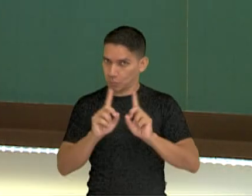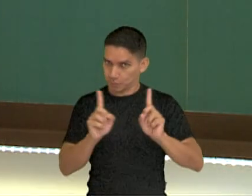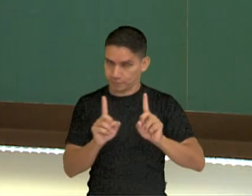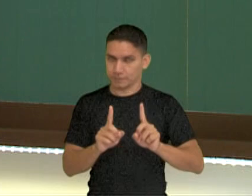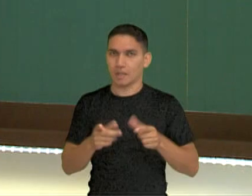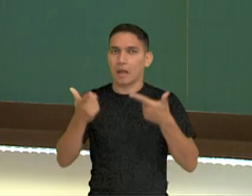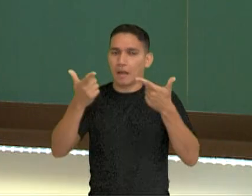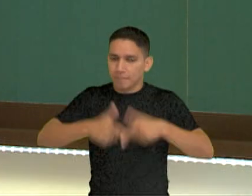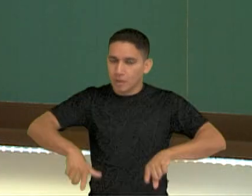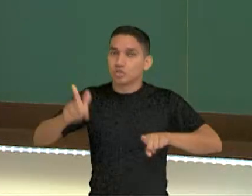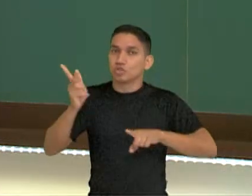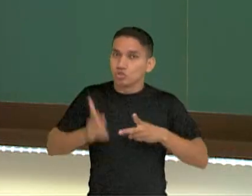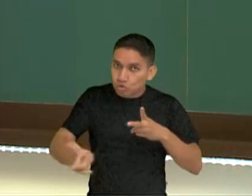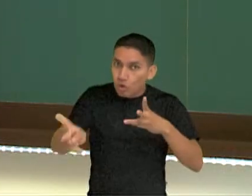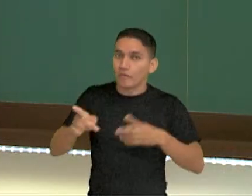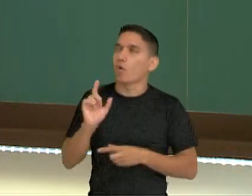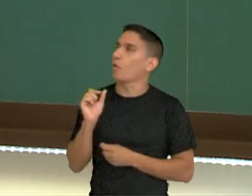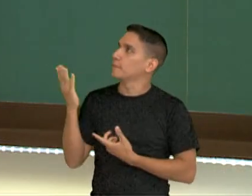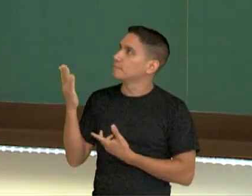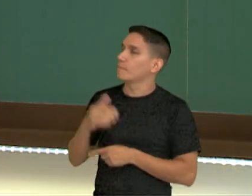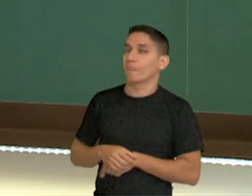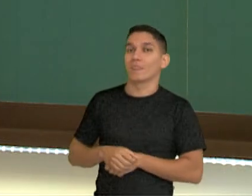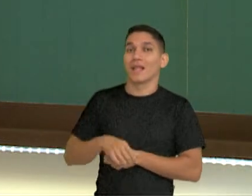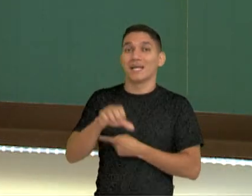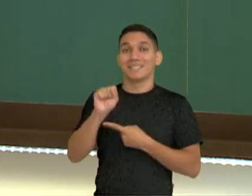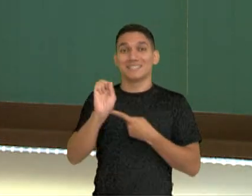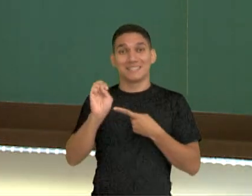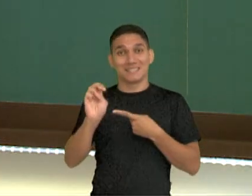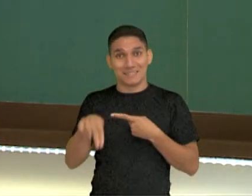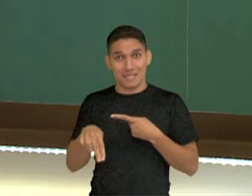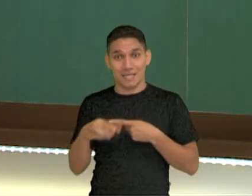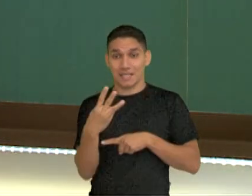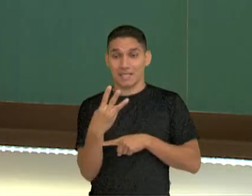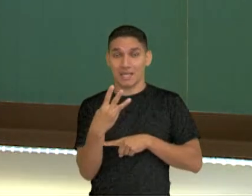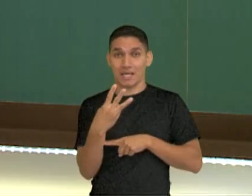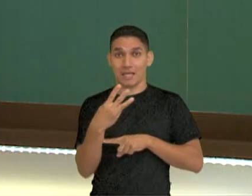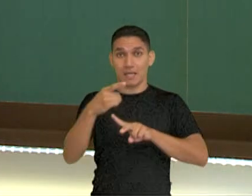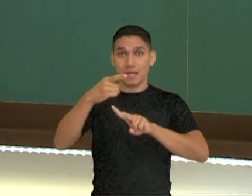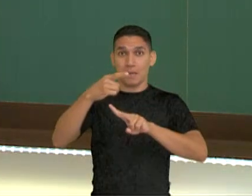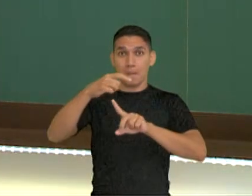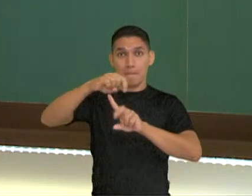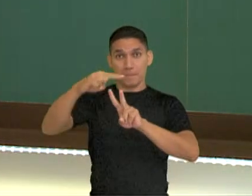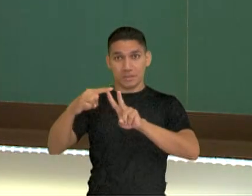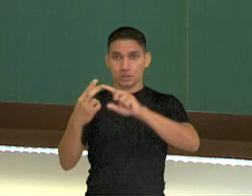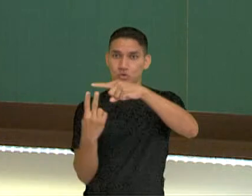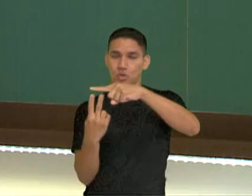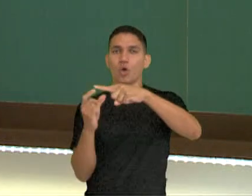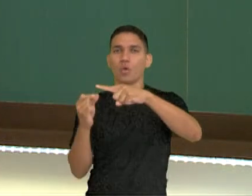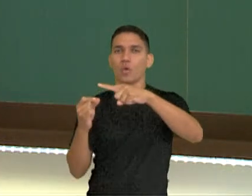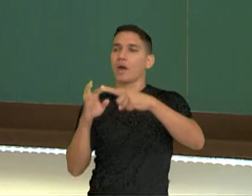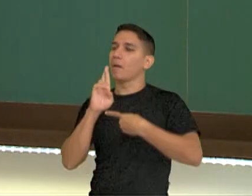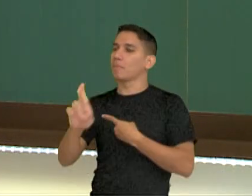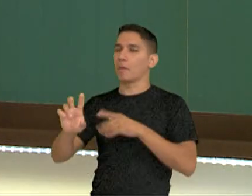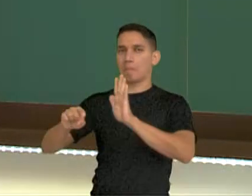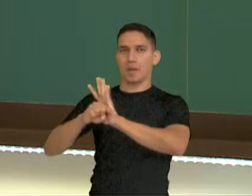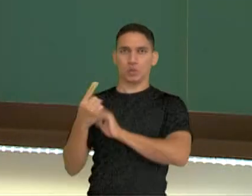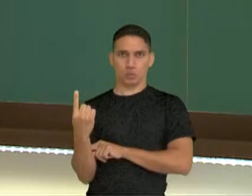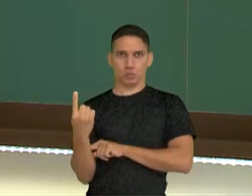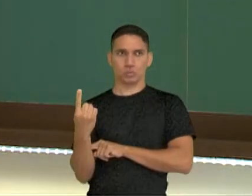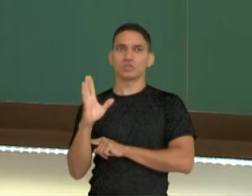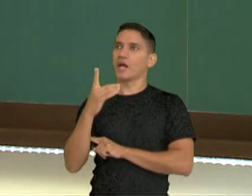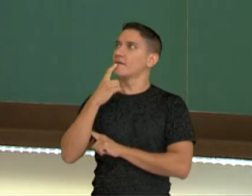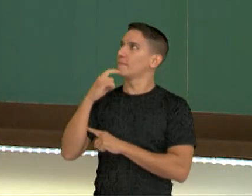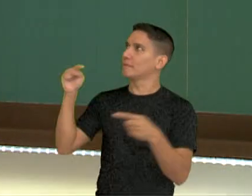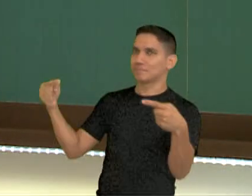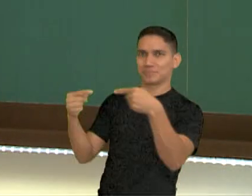repetir aqui os dados. Então, o seno de 3π sobre 2 é menos 1, tá lá, menos 1 em